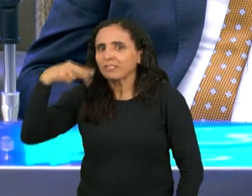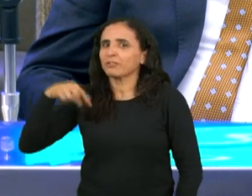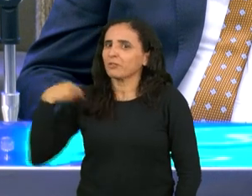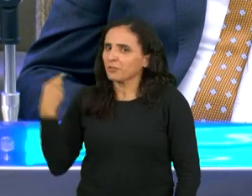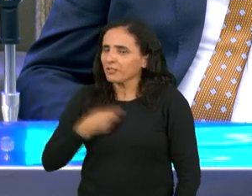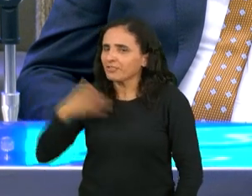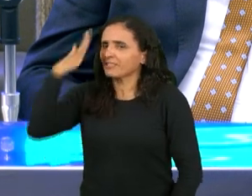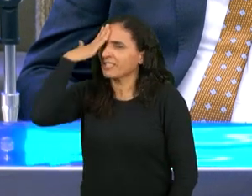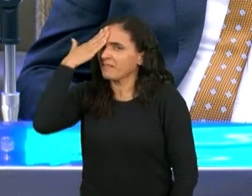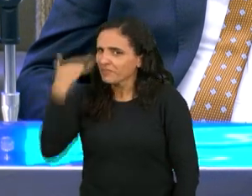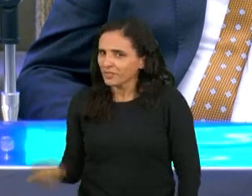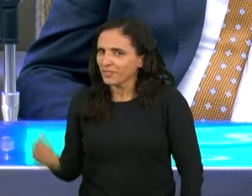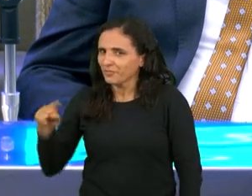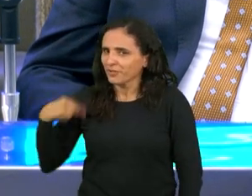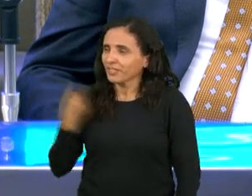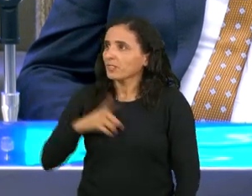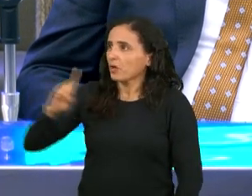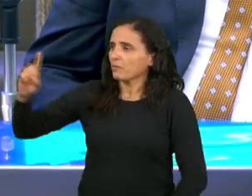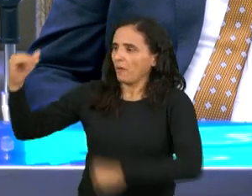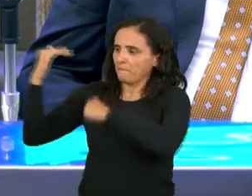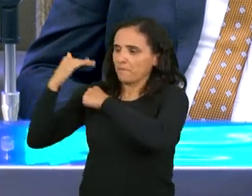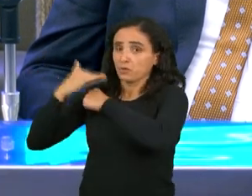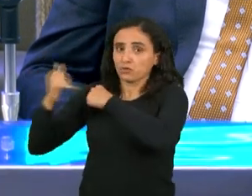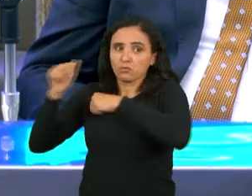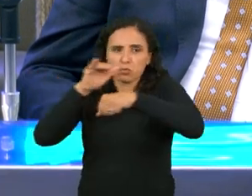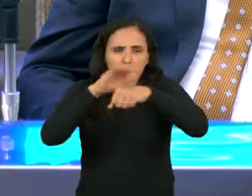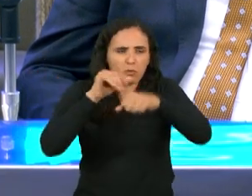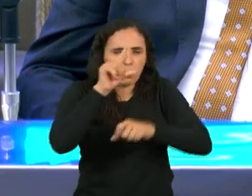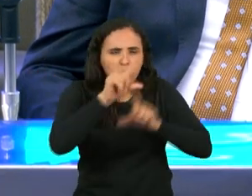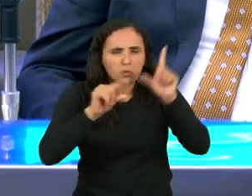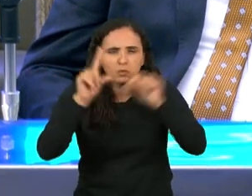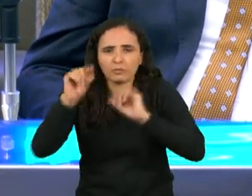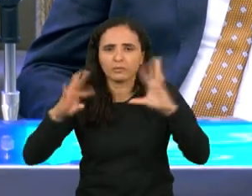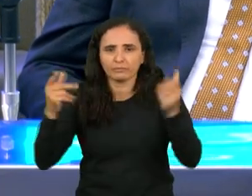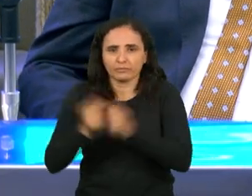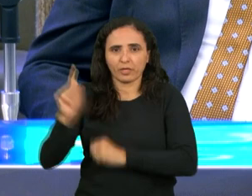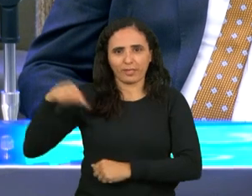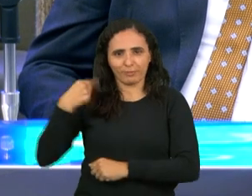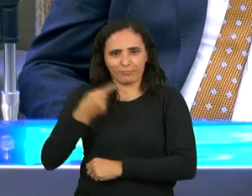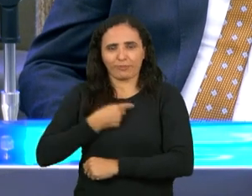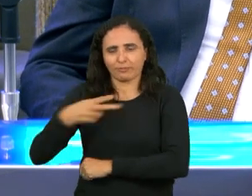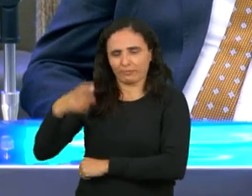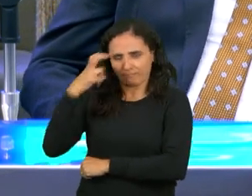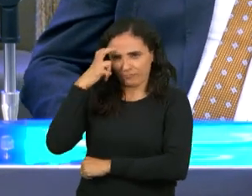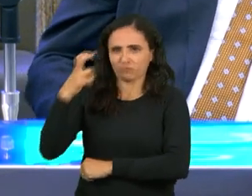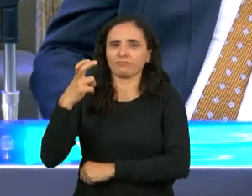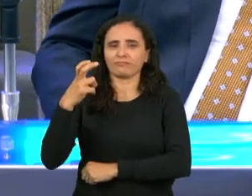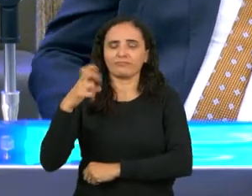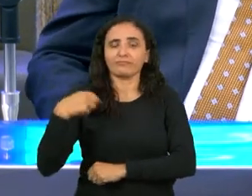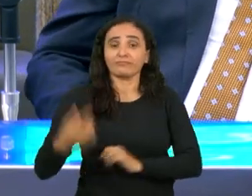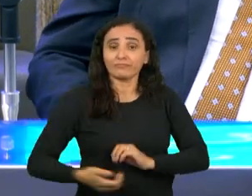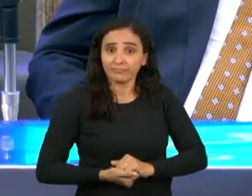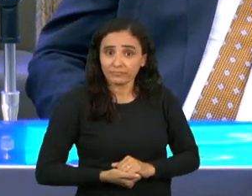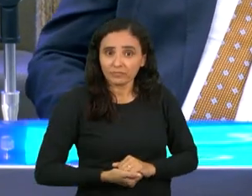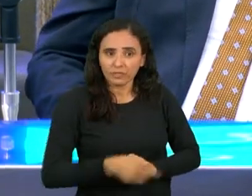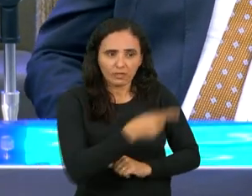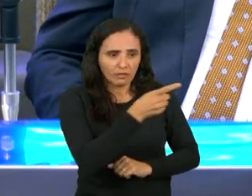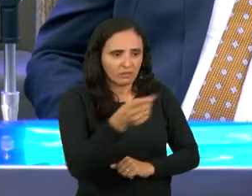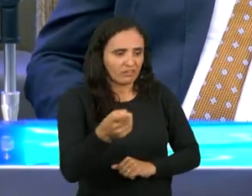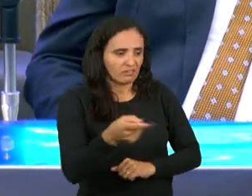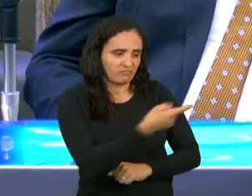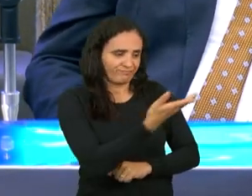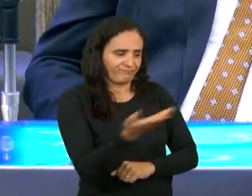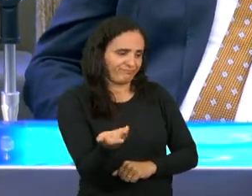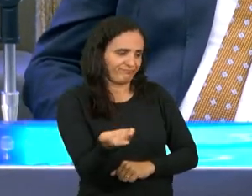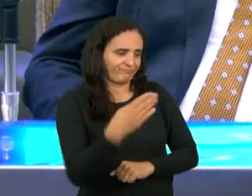aí diz separados da vida de Deus pela ignorância que há neles porque pela dureza